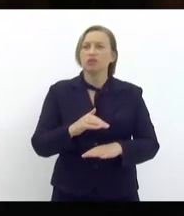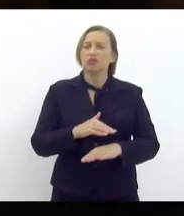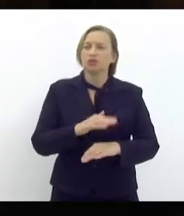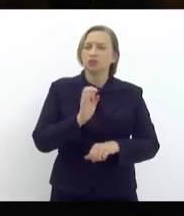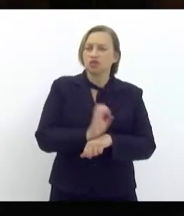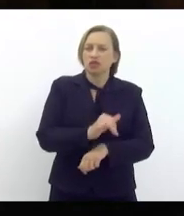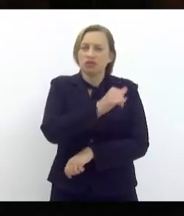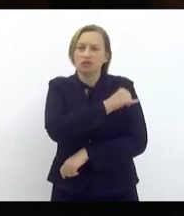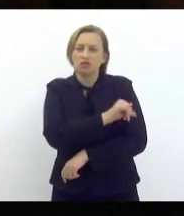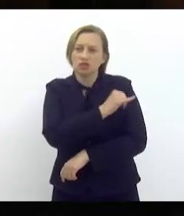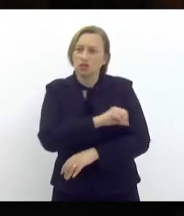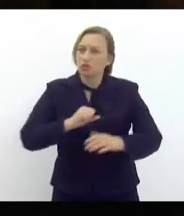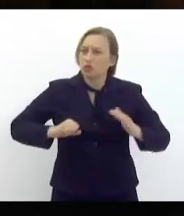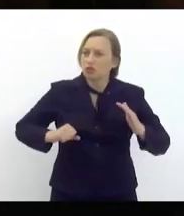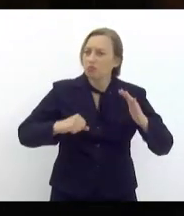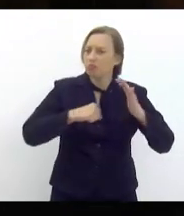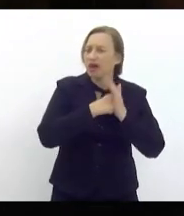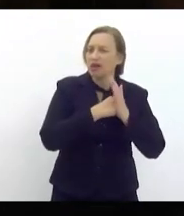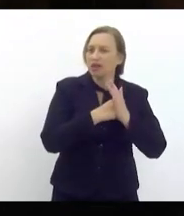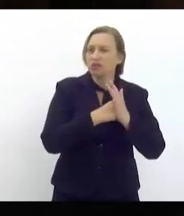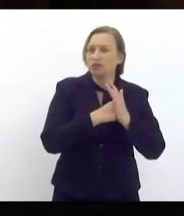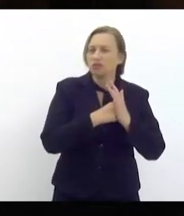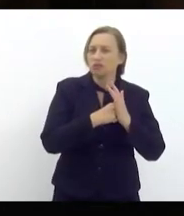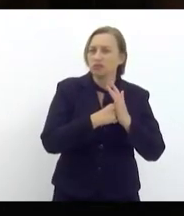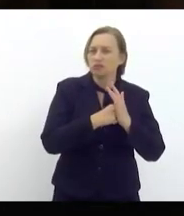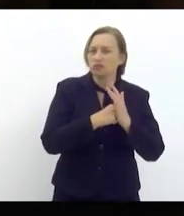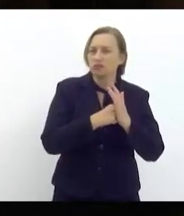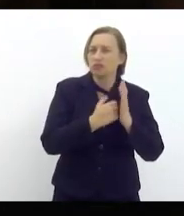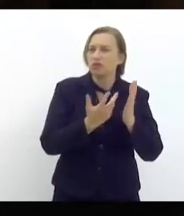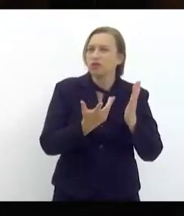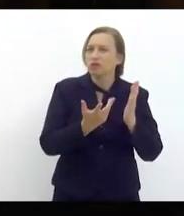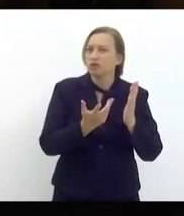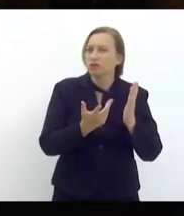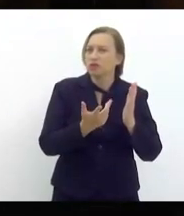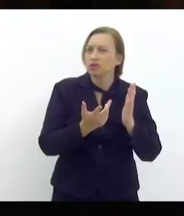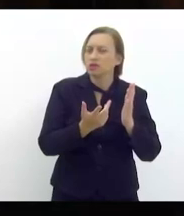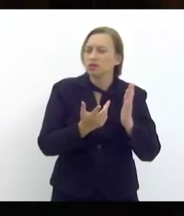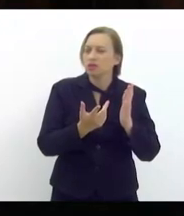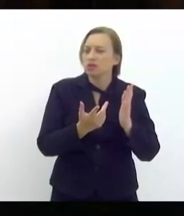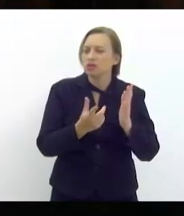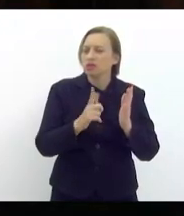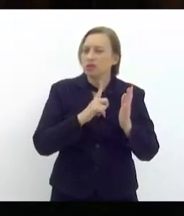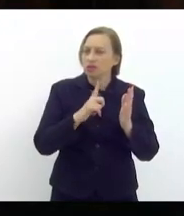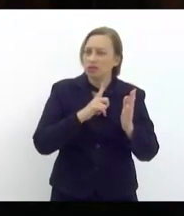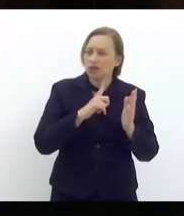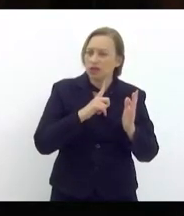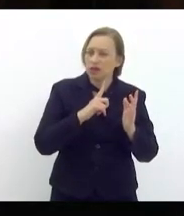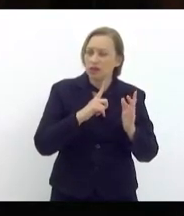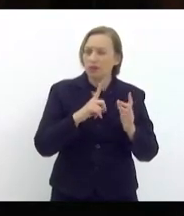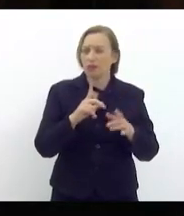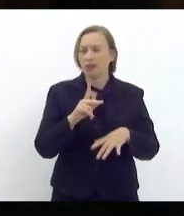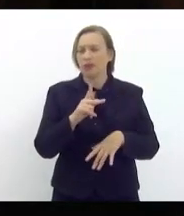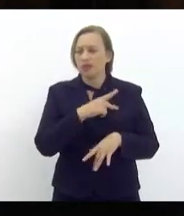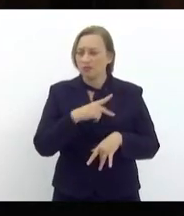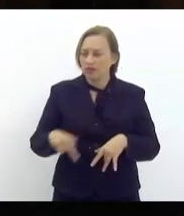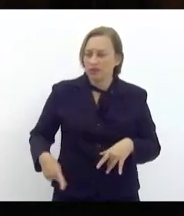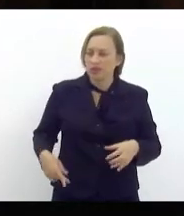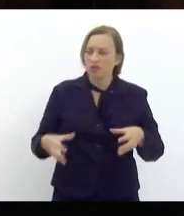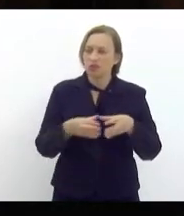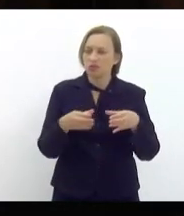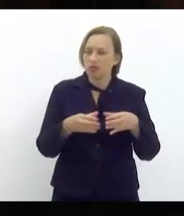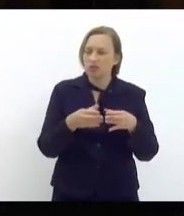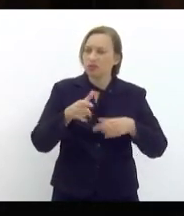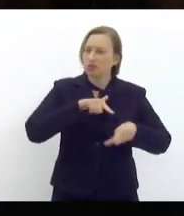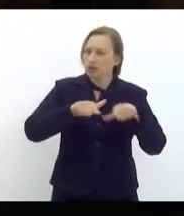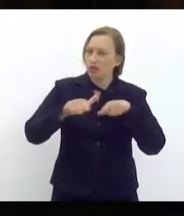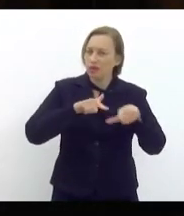impacto diretamente aquilo que tem nos ocupado enquanto presidência da comissão de trabalho